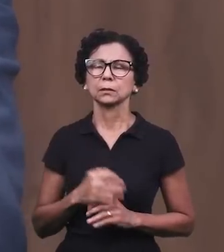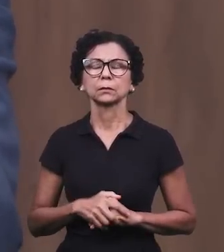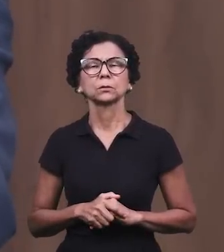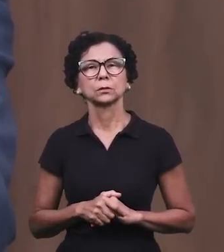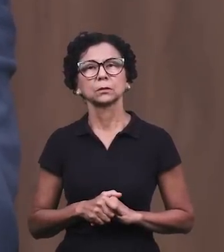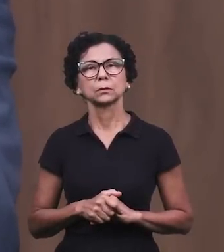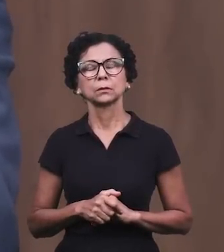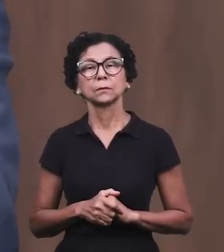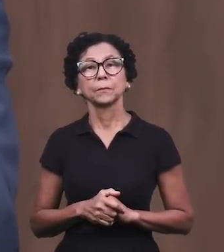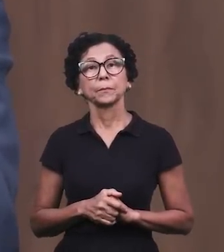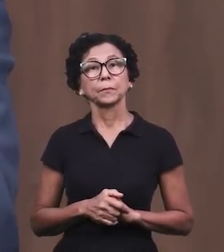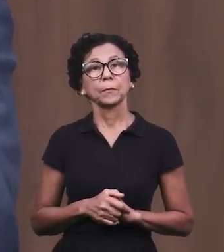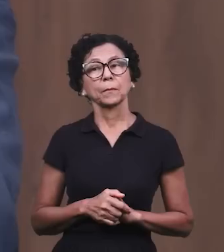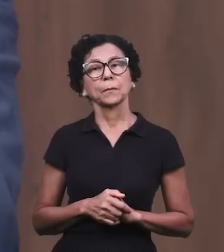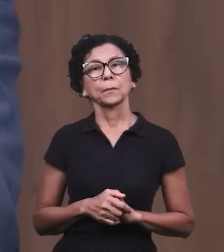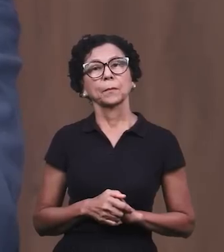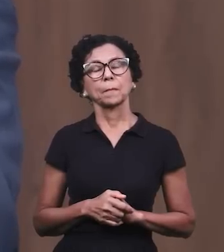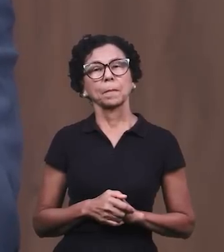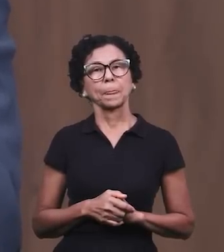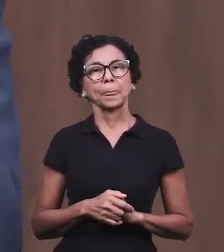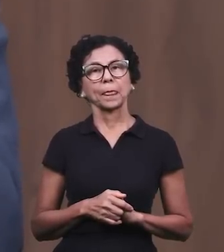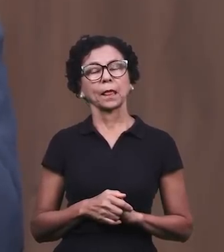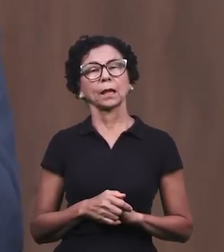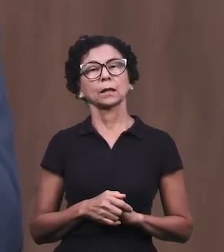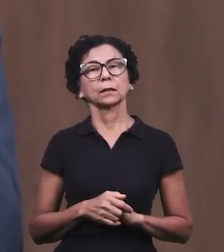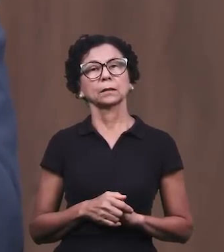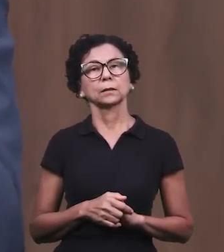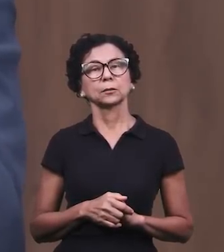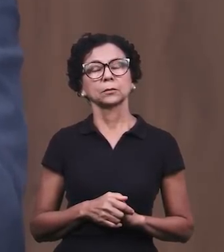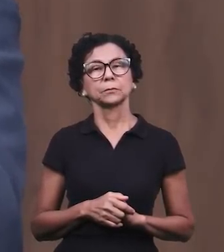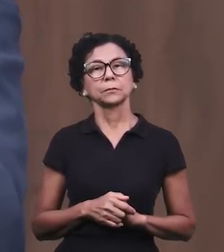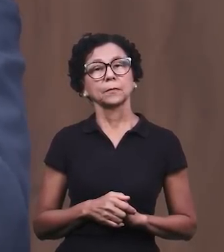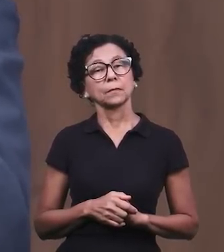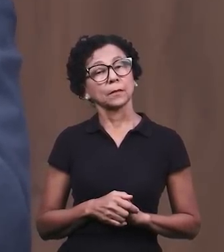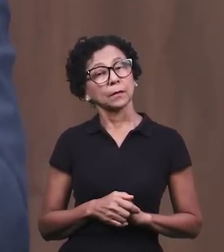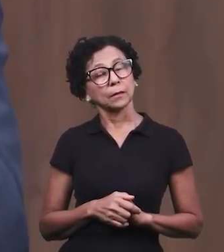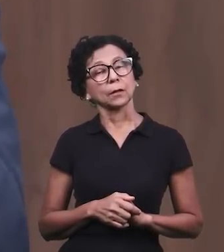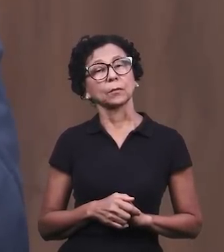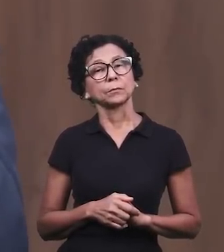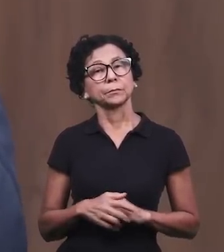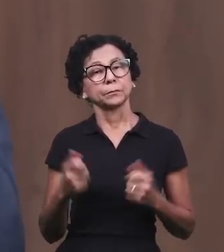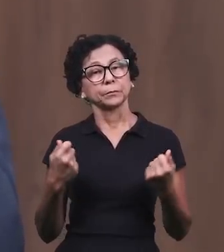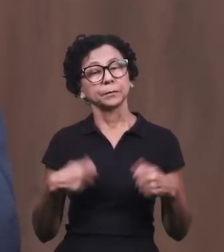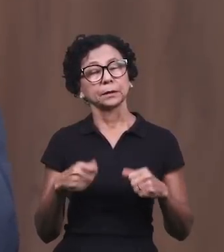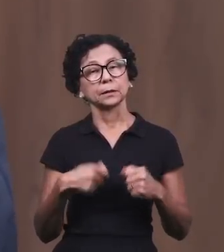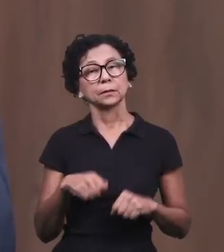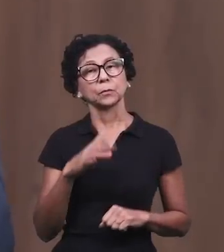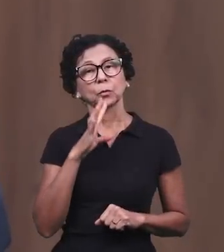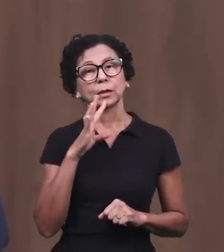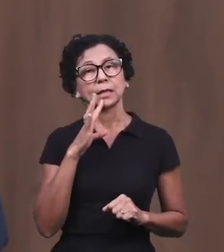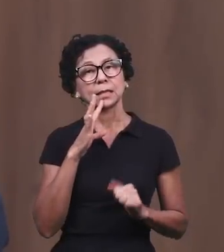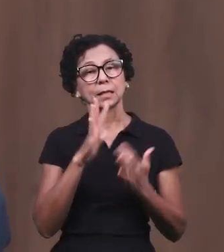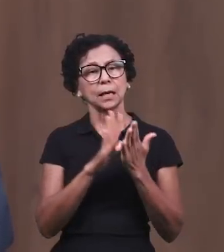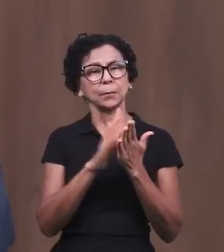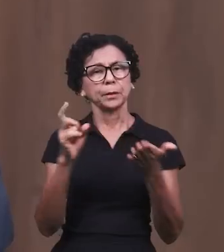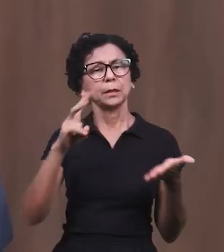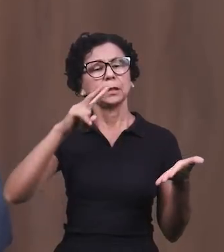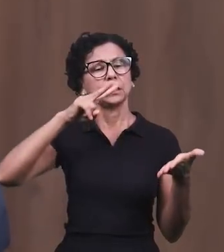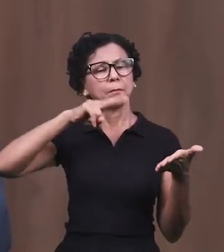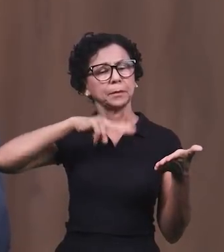só podemos ir além da letra, mas a gente precisa conhecer a letra. Então, criar